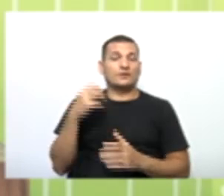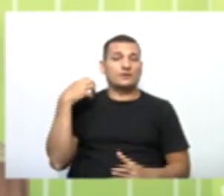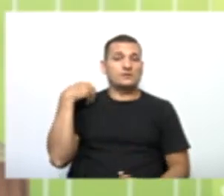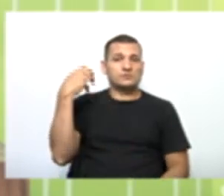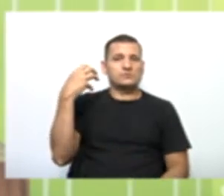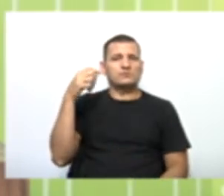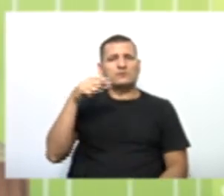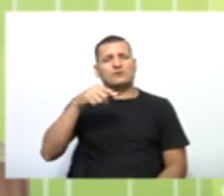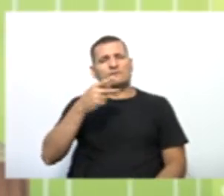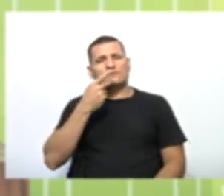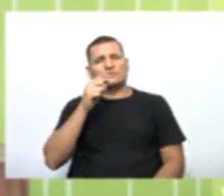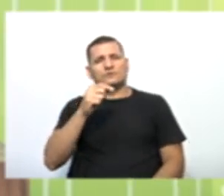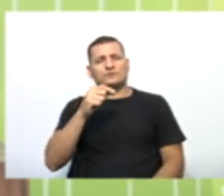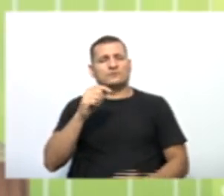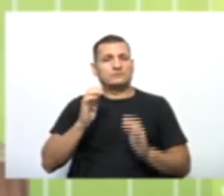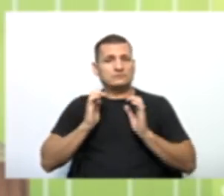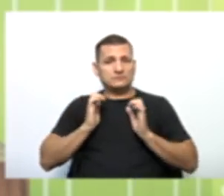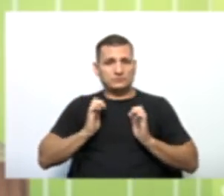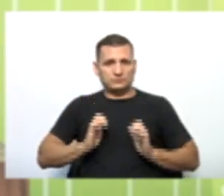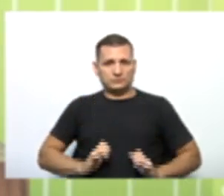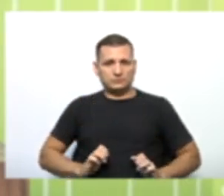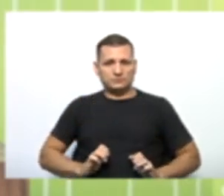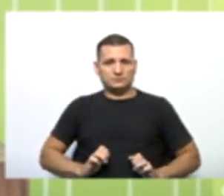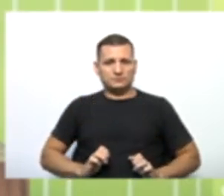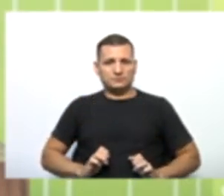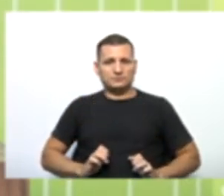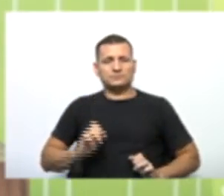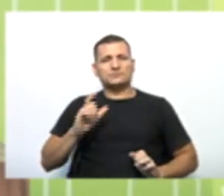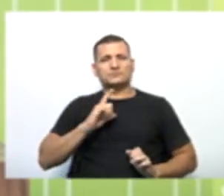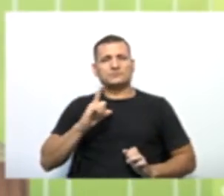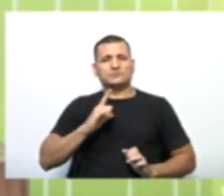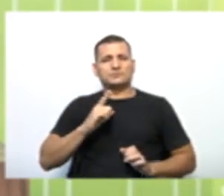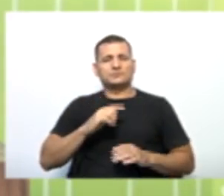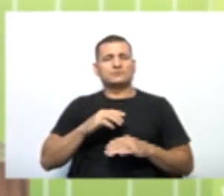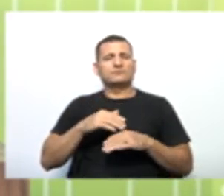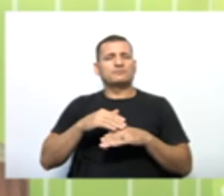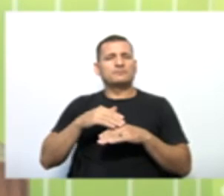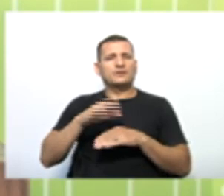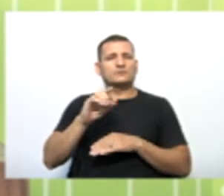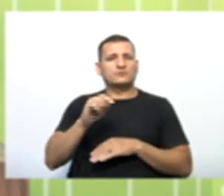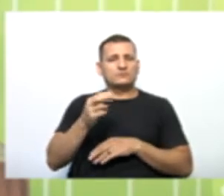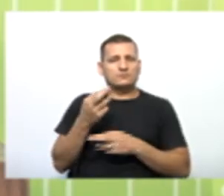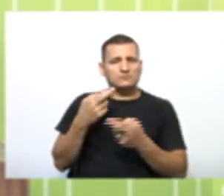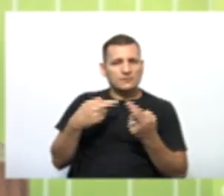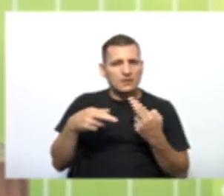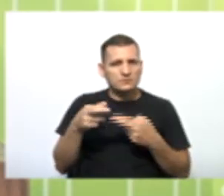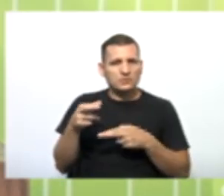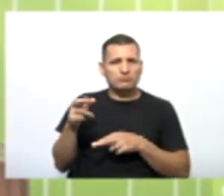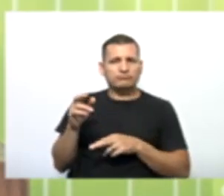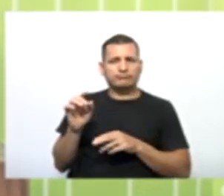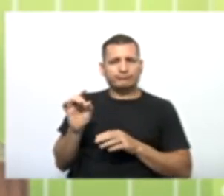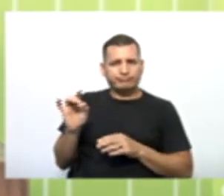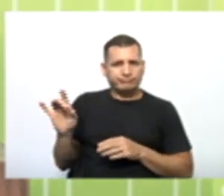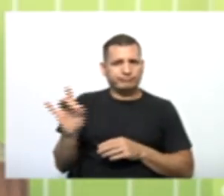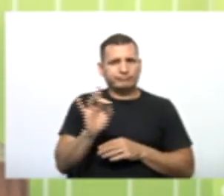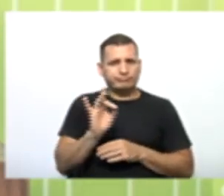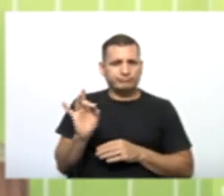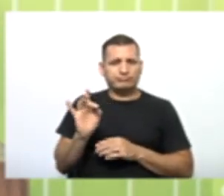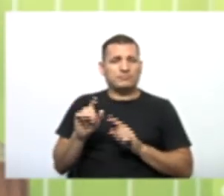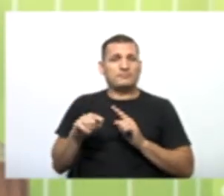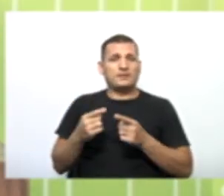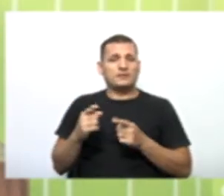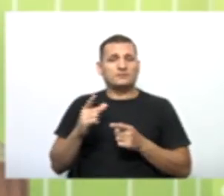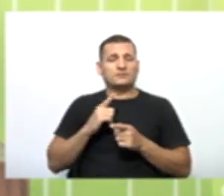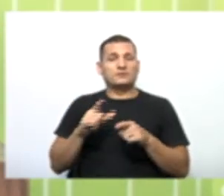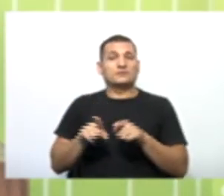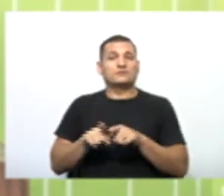que a ética ela tem esse esquema mais pessoal nas suas relações individuais, mas ela tem o seu ápice nas